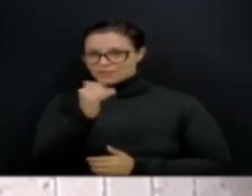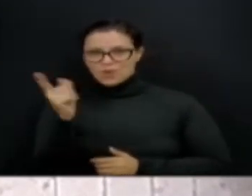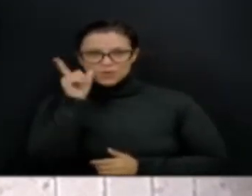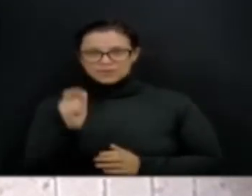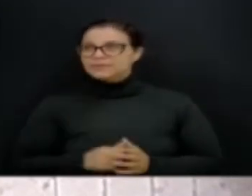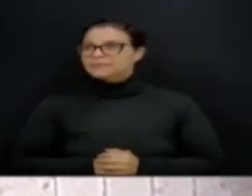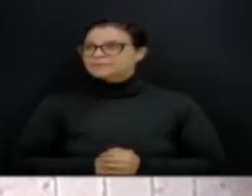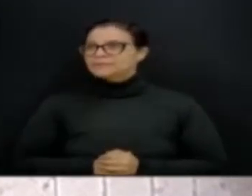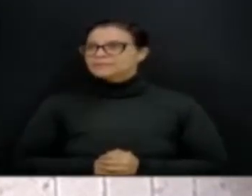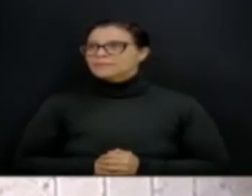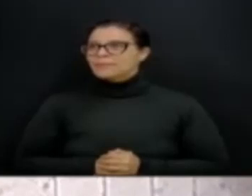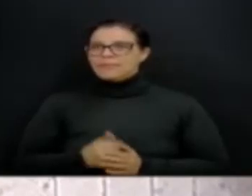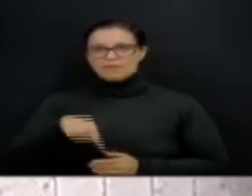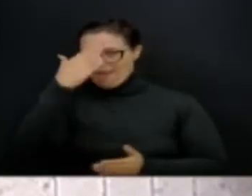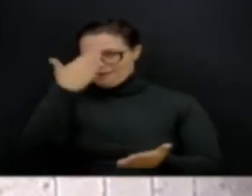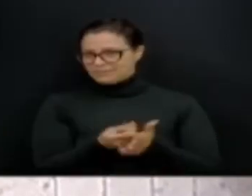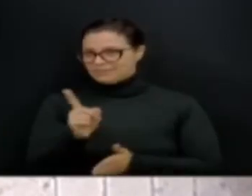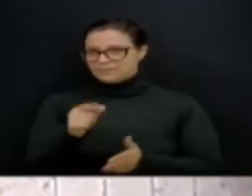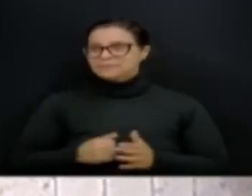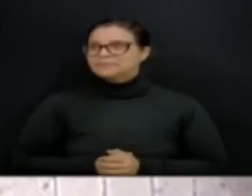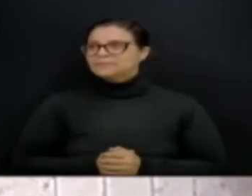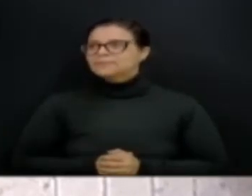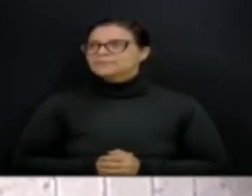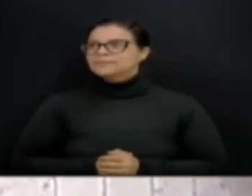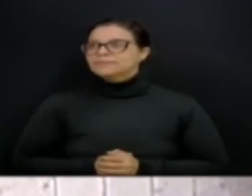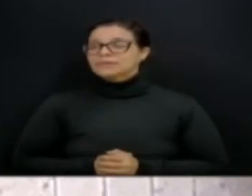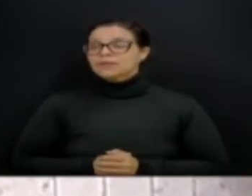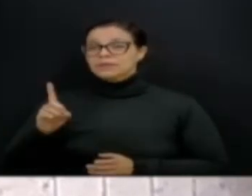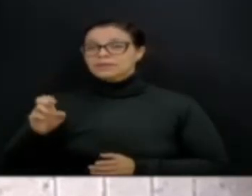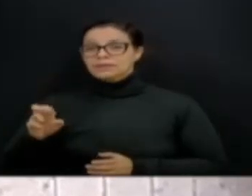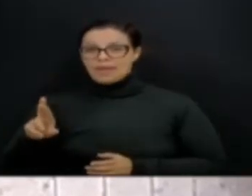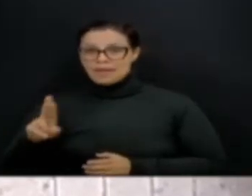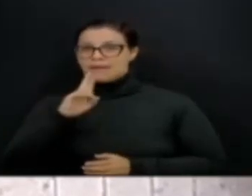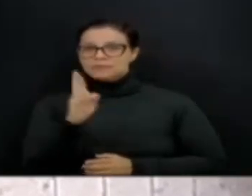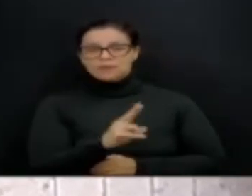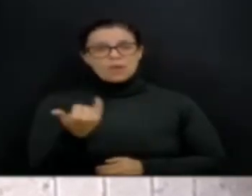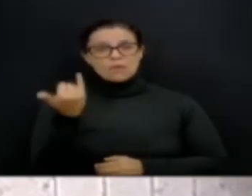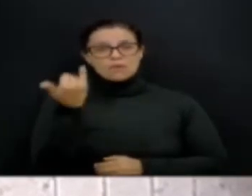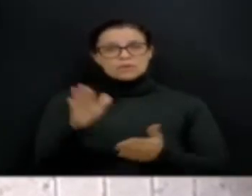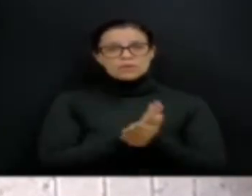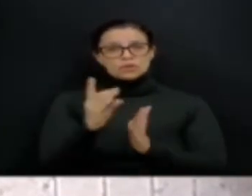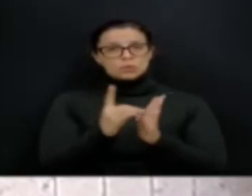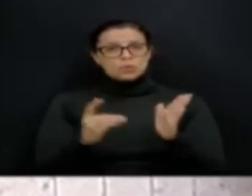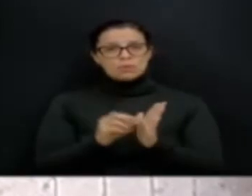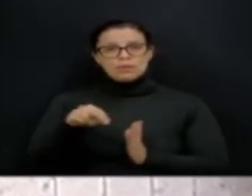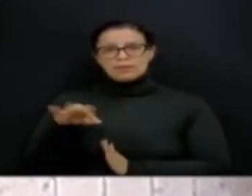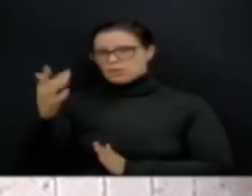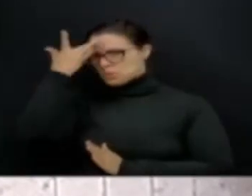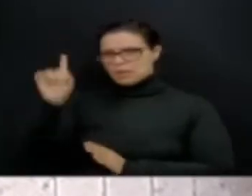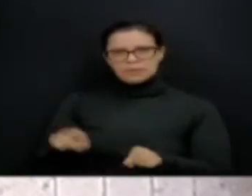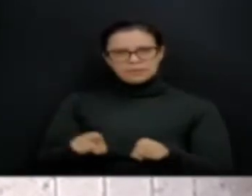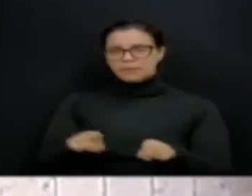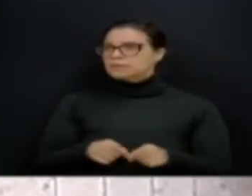ontem, mas vocês não vão acreditar. A resposta do DR é que não tinha informação sobre o documento da NTT, e